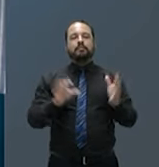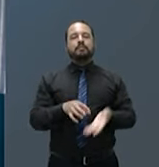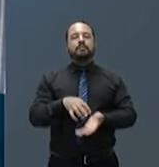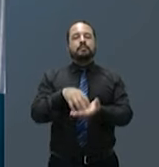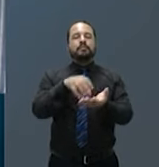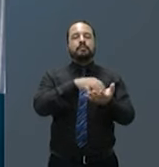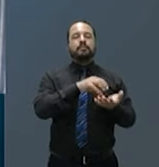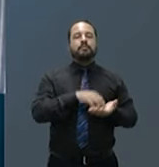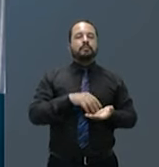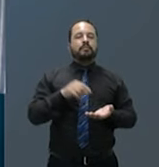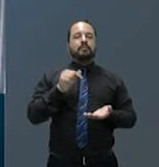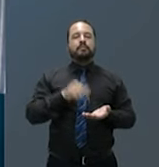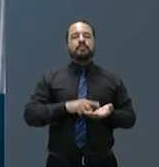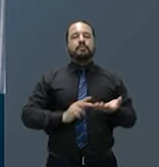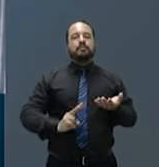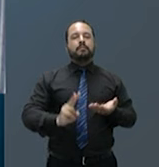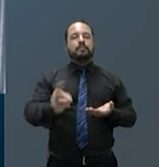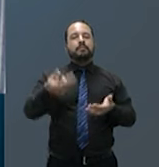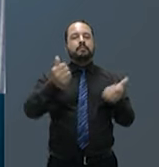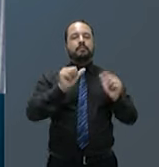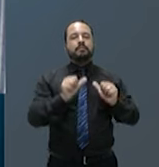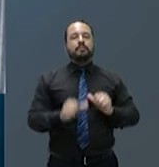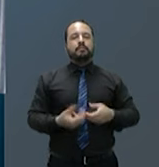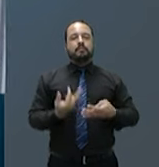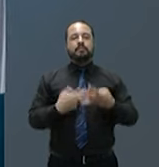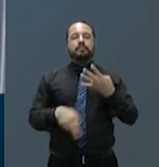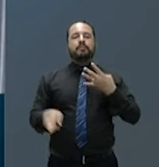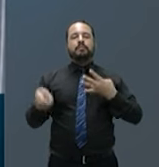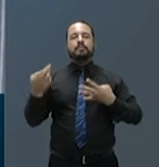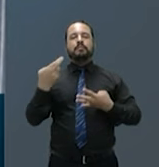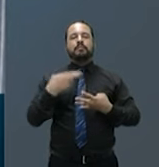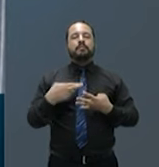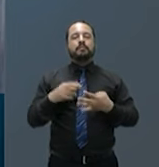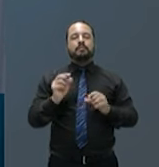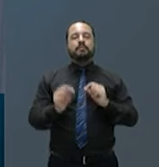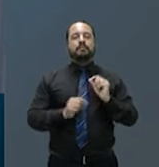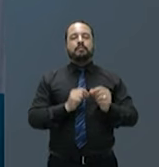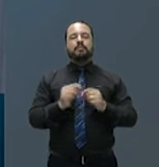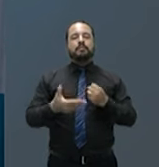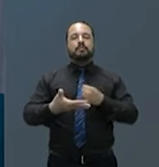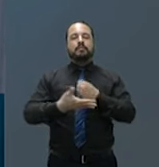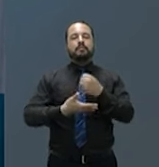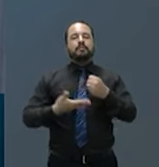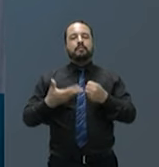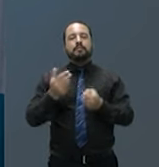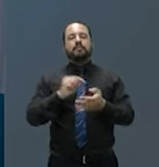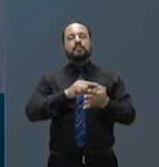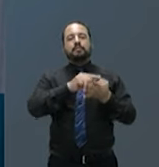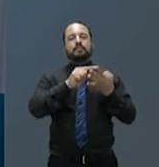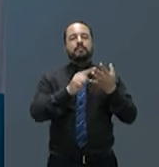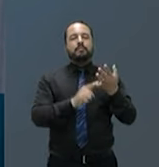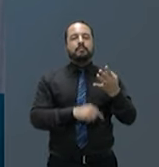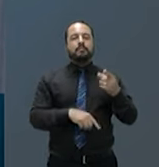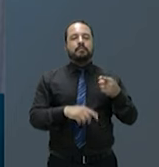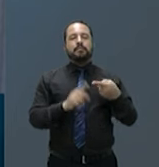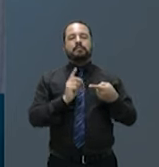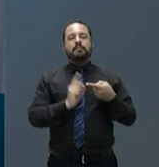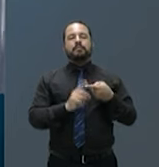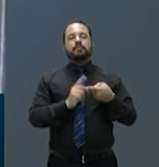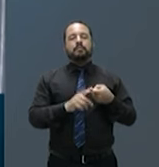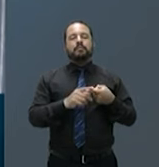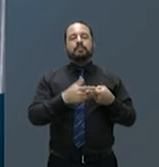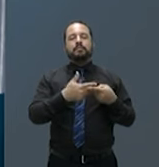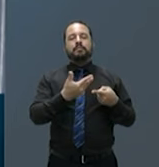fracionário prossiga na análise do recurso aos seguintes fundamentos. Primeiro, que por ocasião